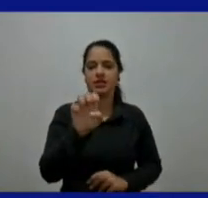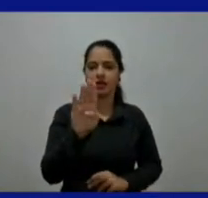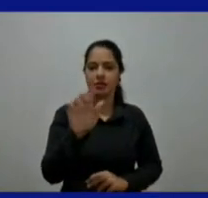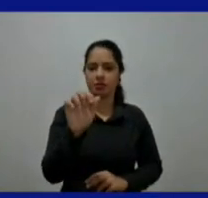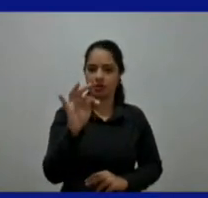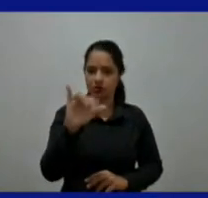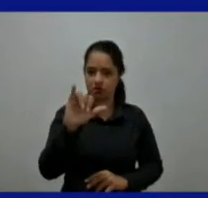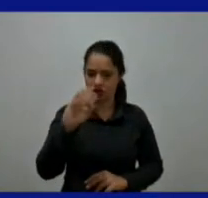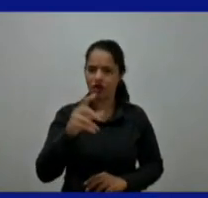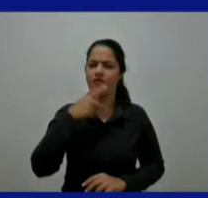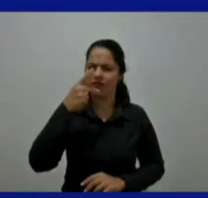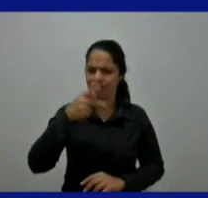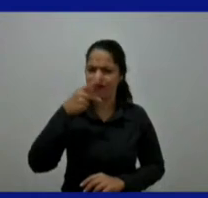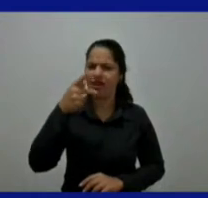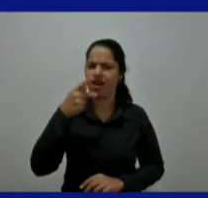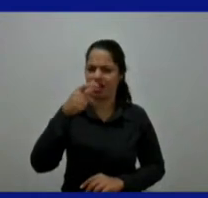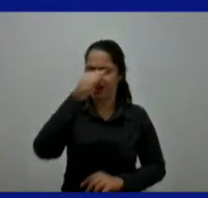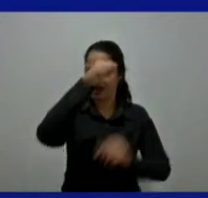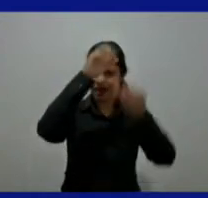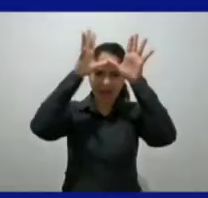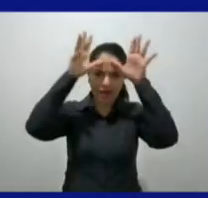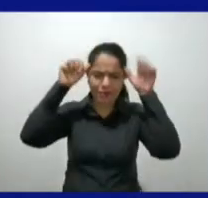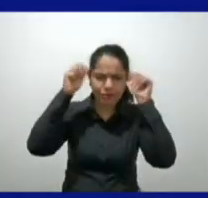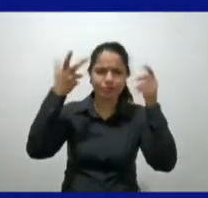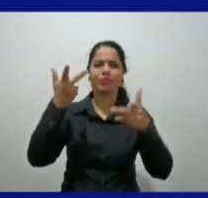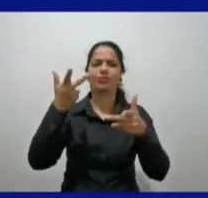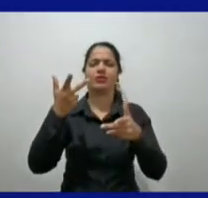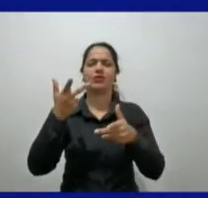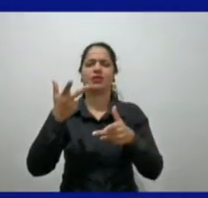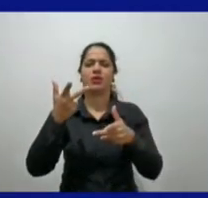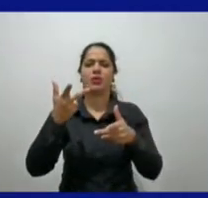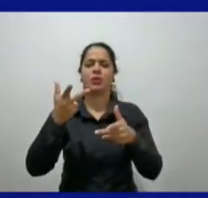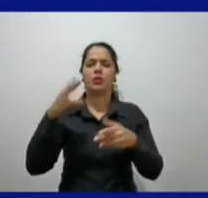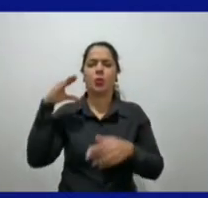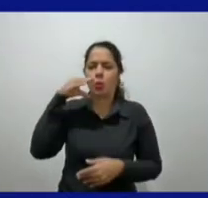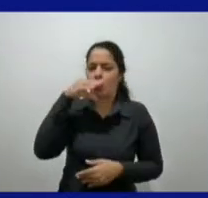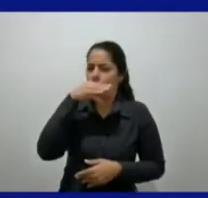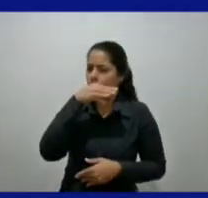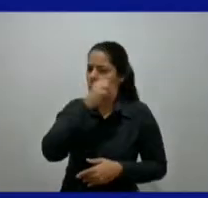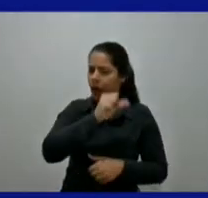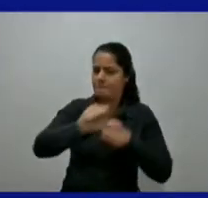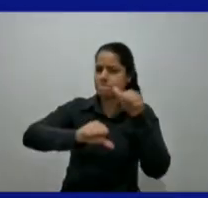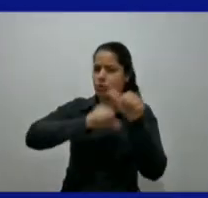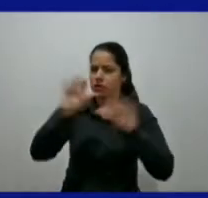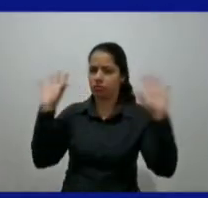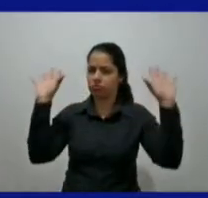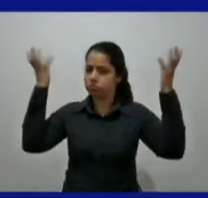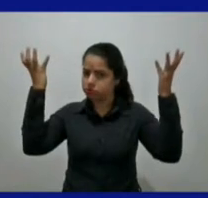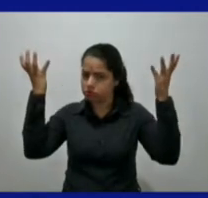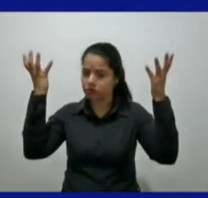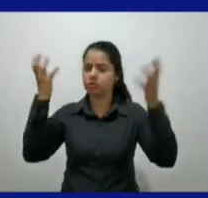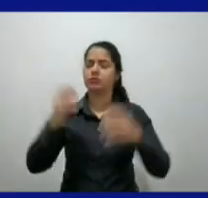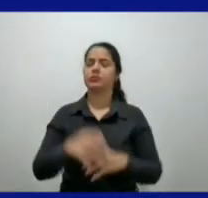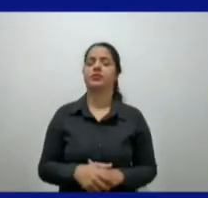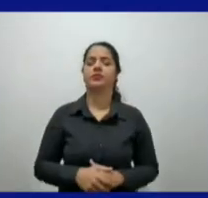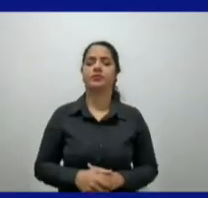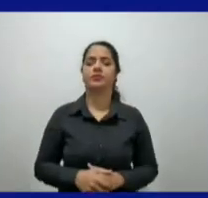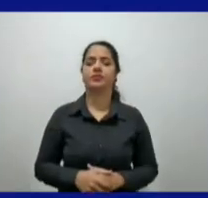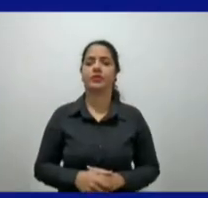global. E essas ameaças, principalmente as mudanças climáticas, provocarão